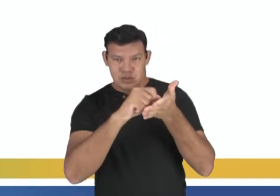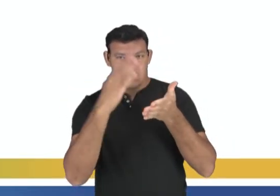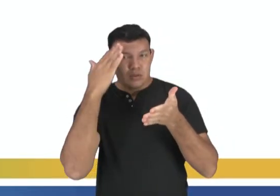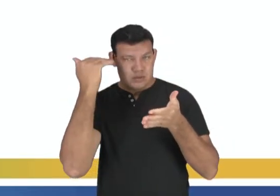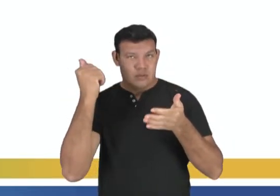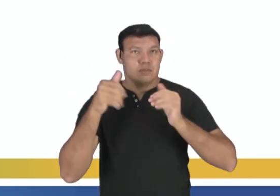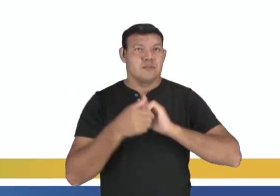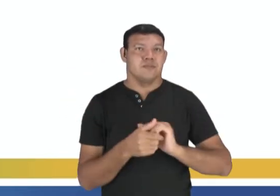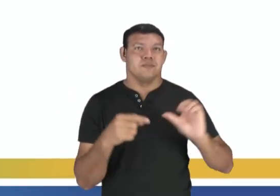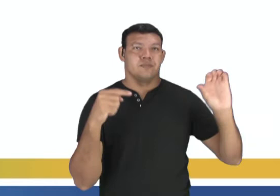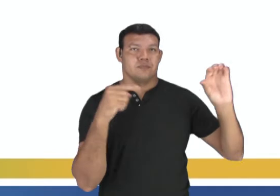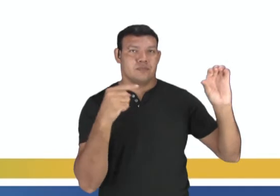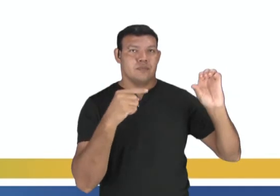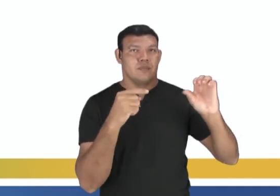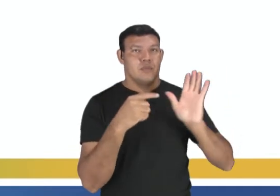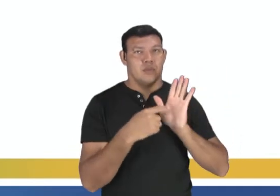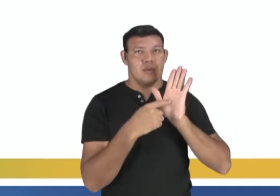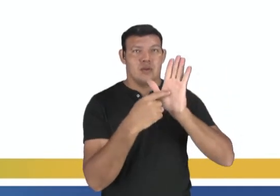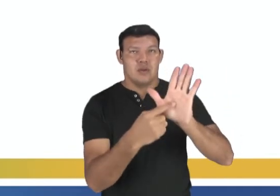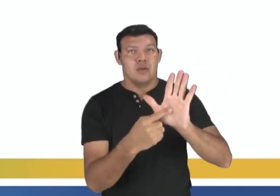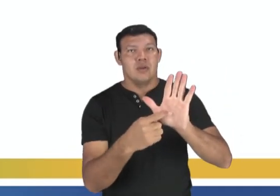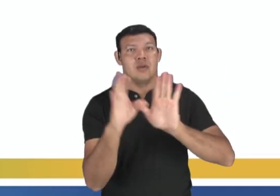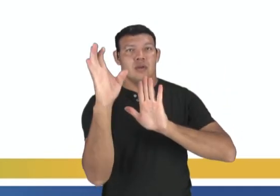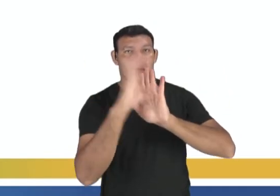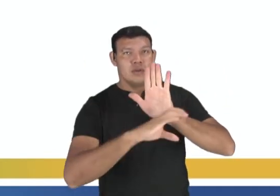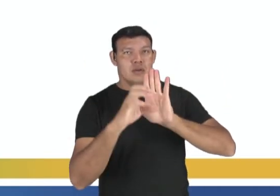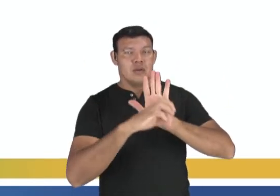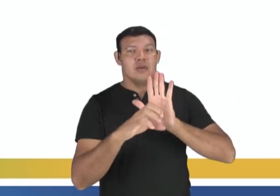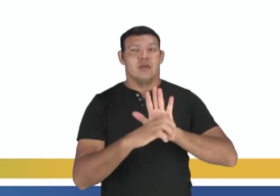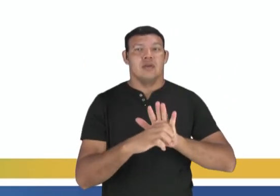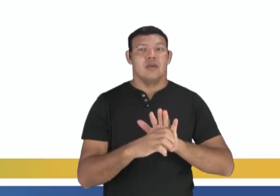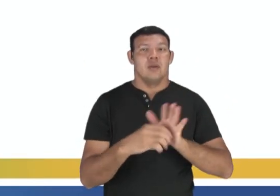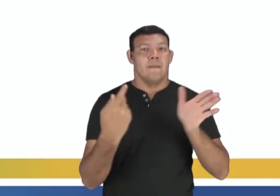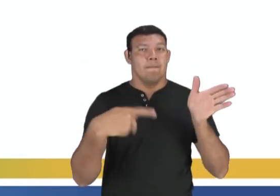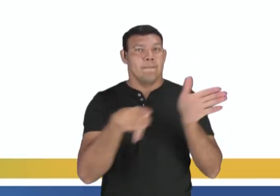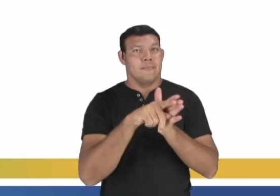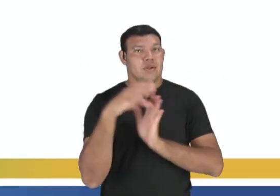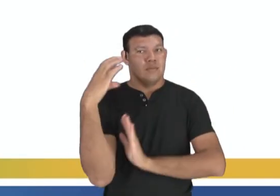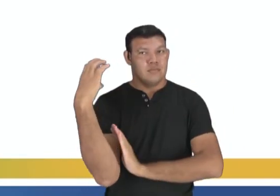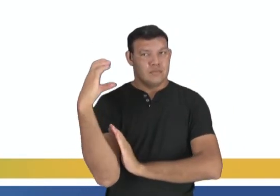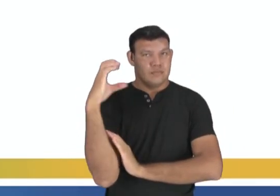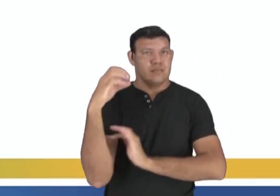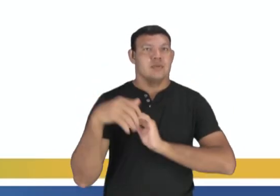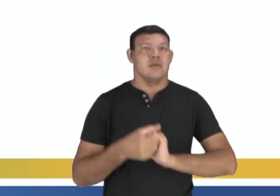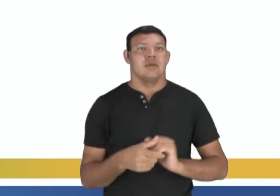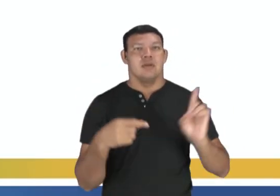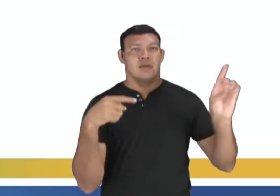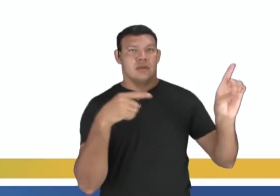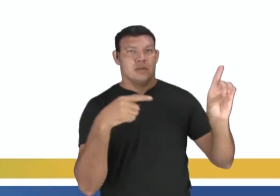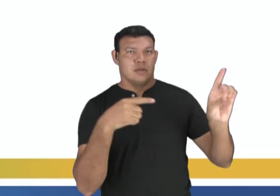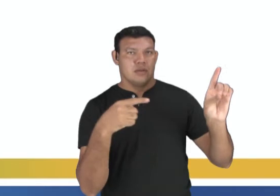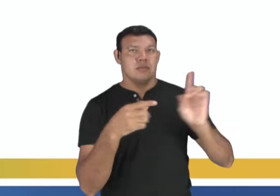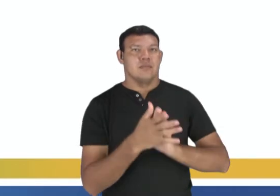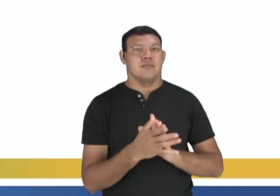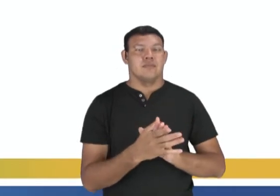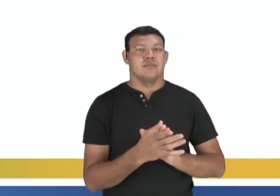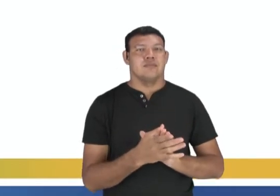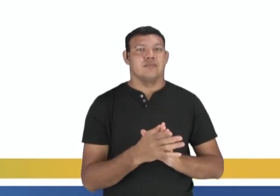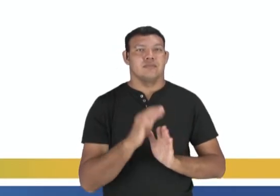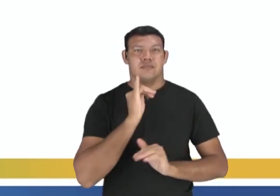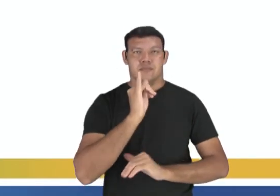autor. C. Expor um conteúdo de natureza científica. D. Relatar